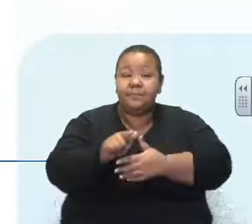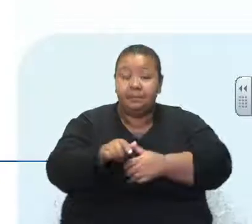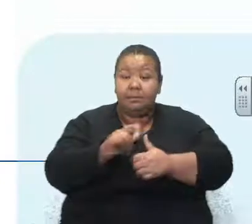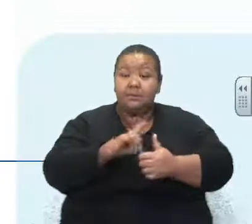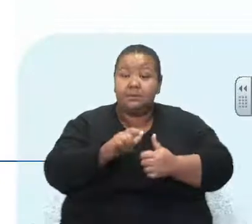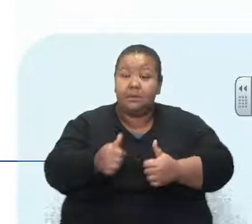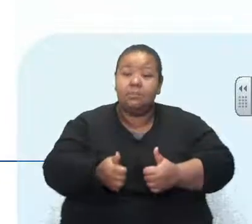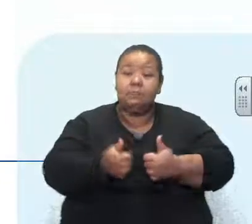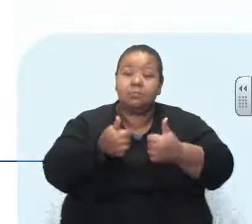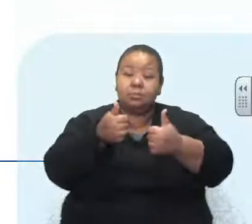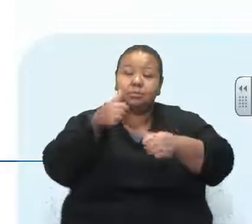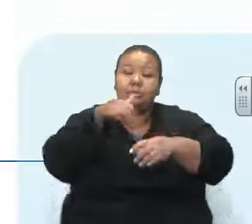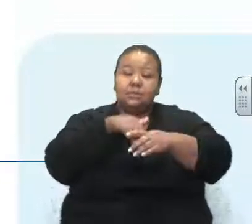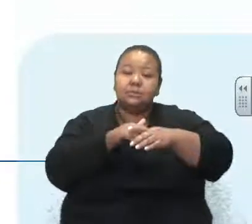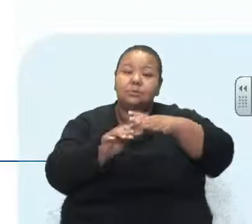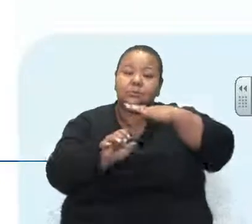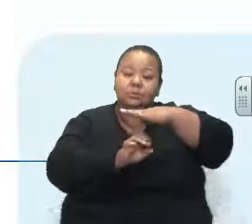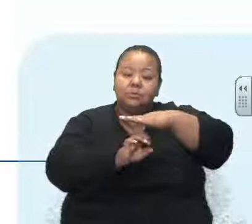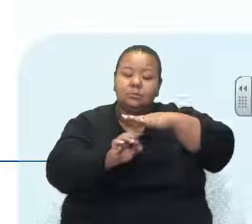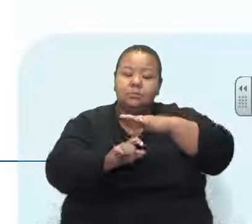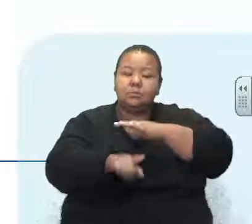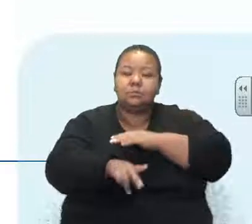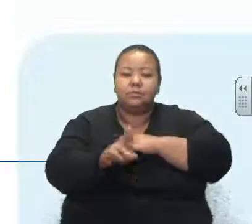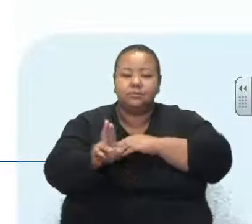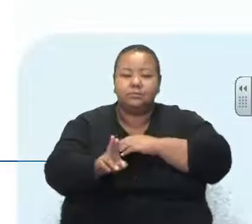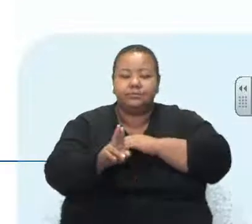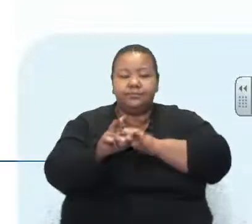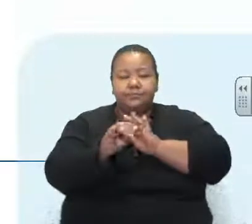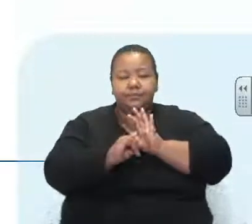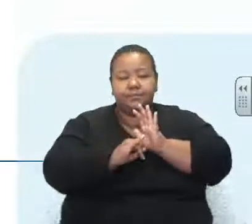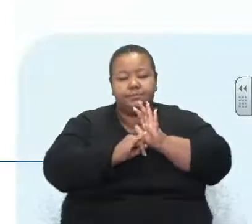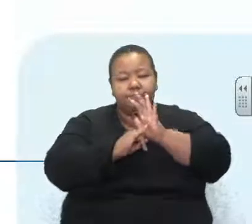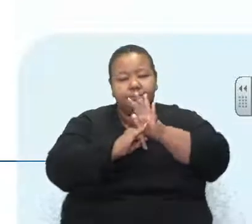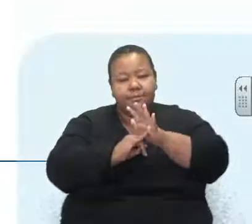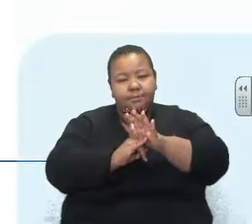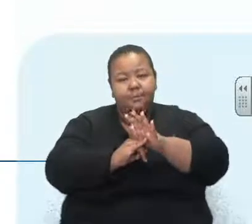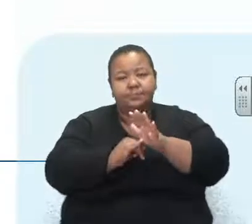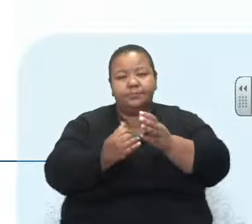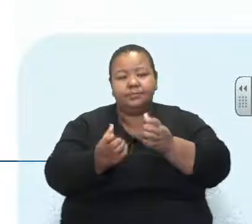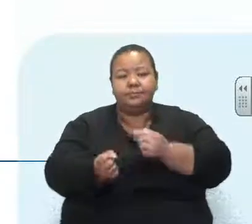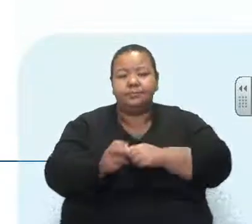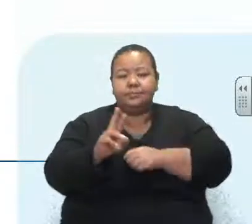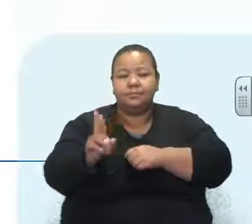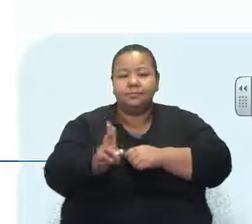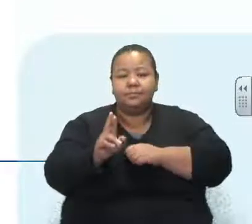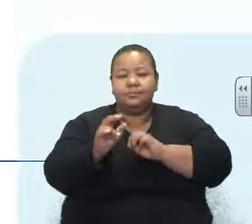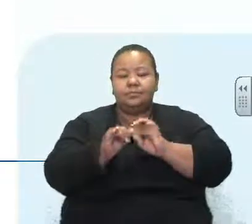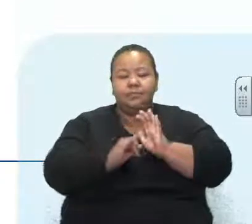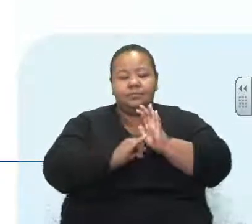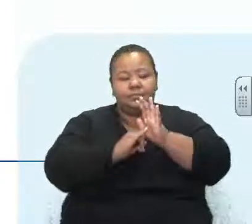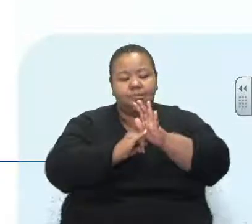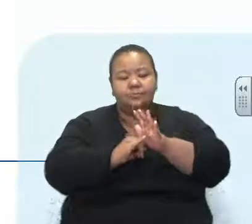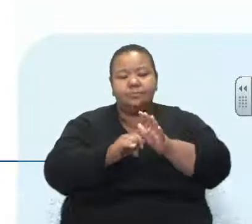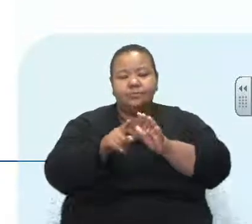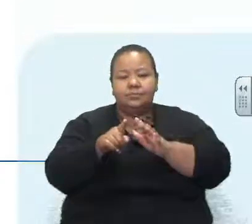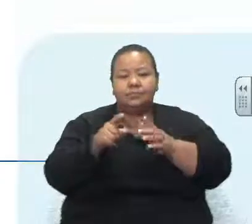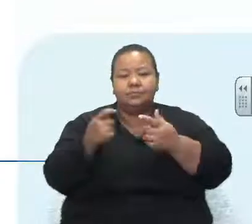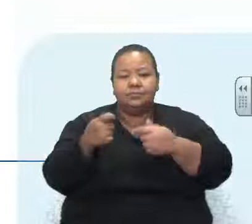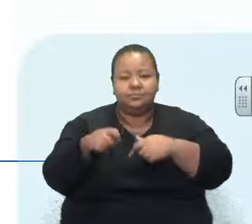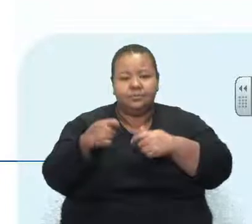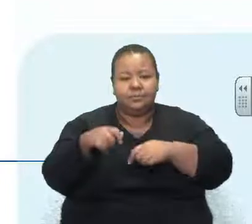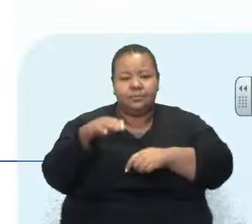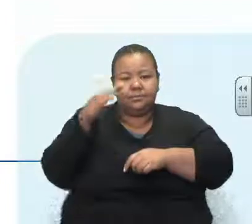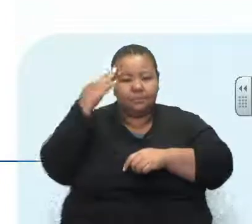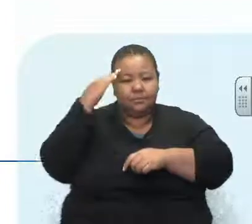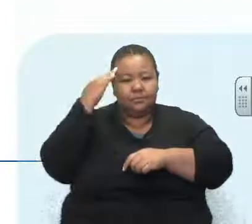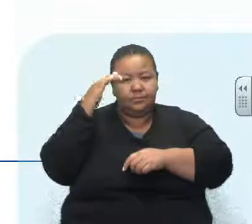sucesso organizacional, você tem que utilizar os indicadores. Mas para você utilizar os indicadores, você tem que saber o que você